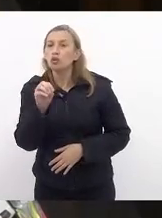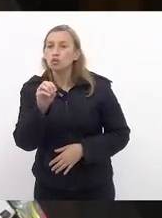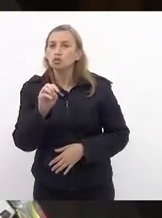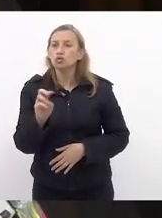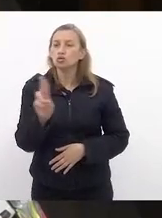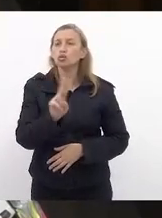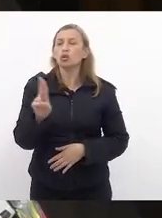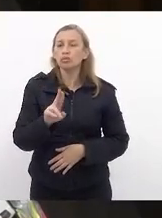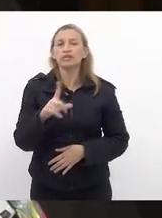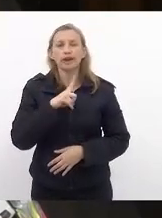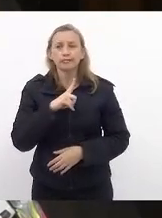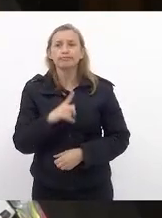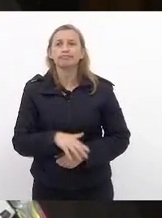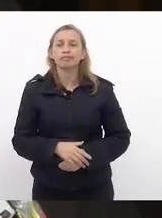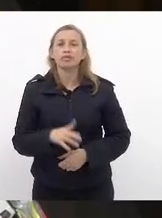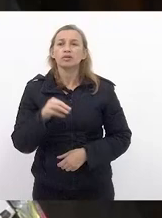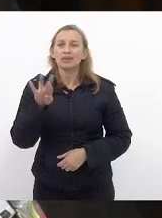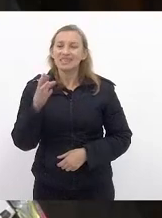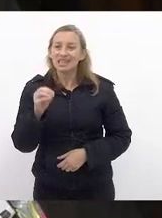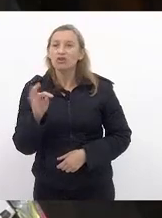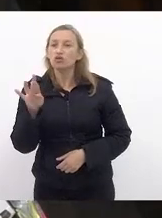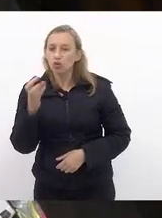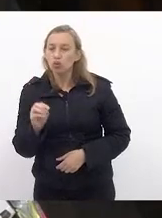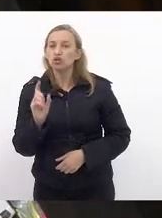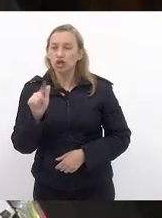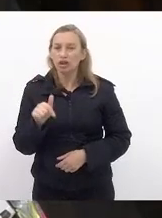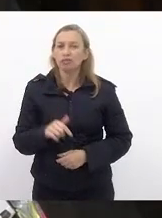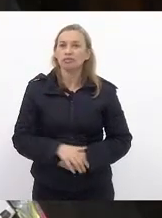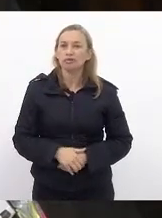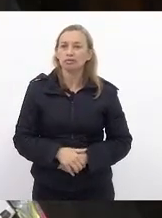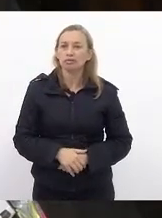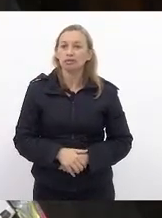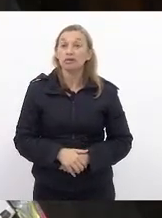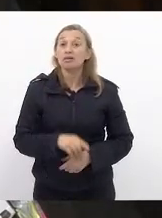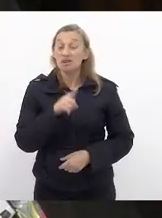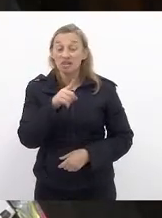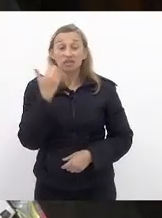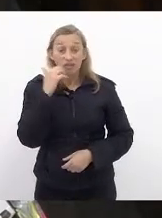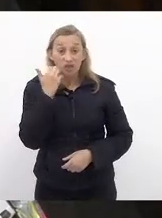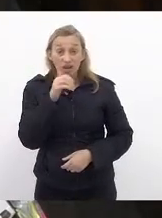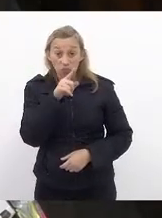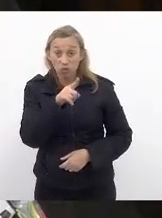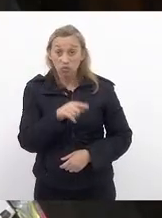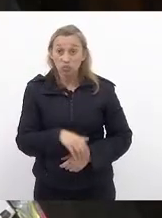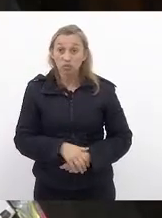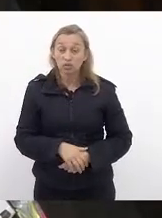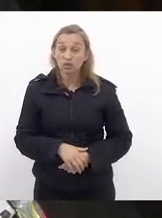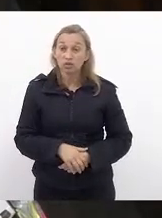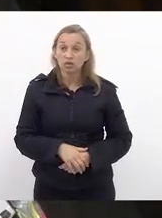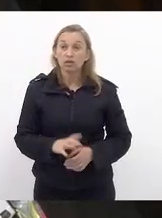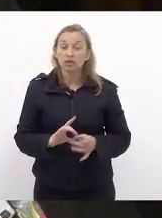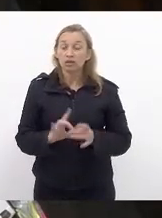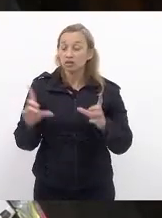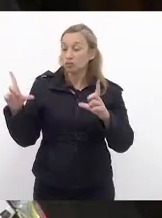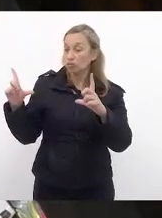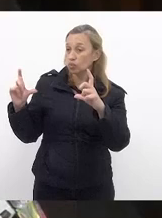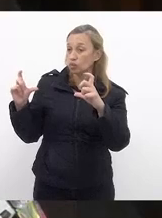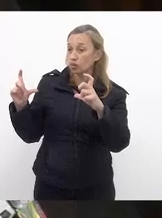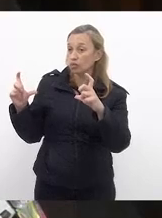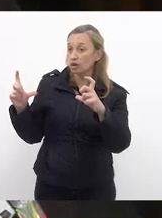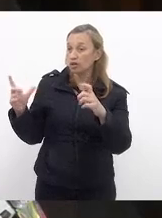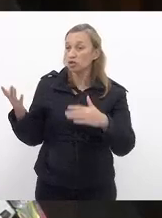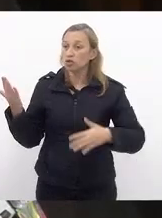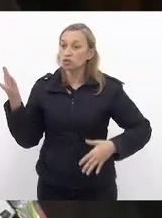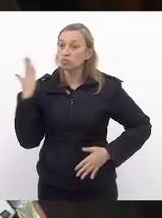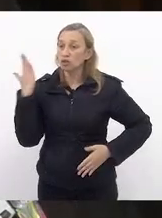até no nome Marcelo frouxo que ele é e esse canalha se deixa fotografar